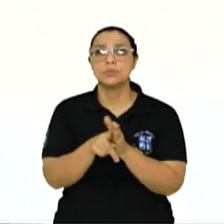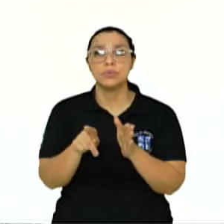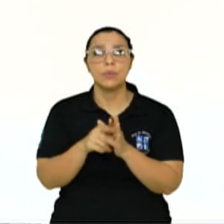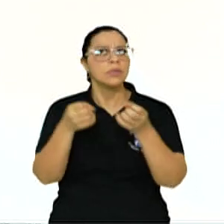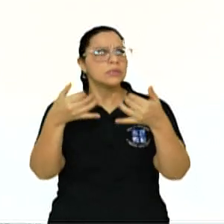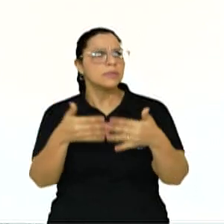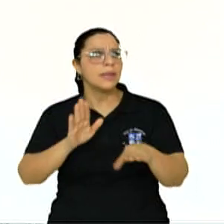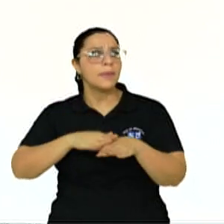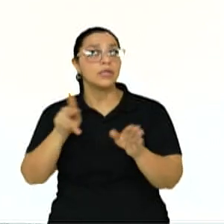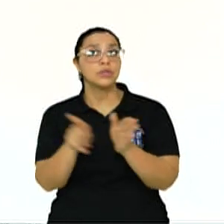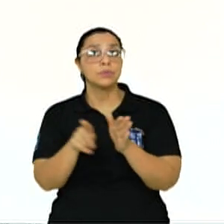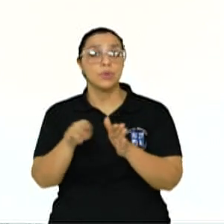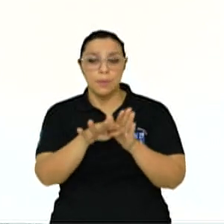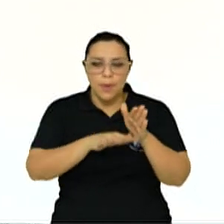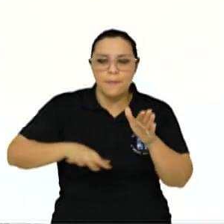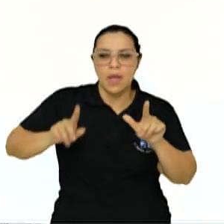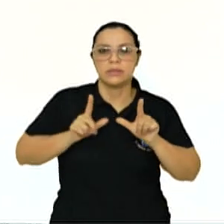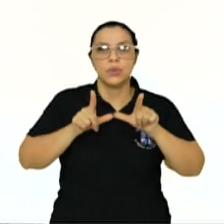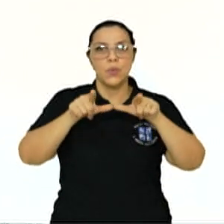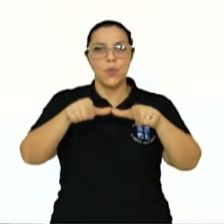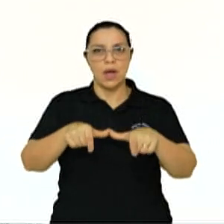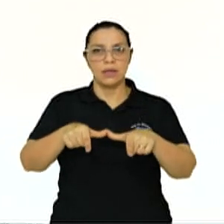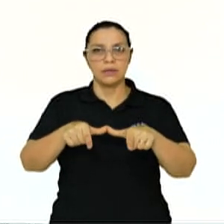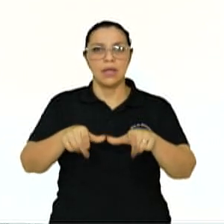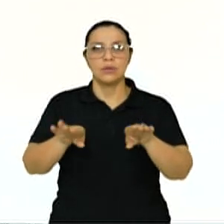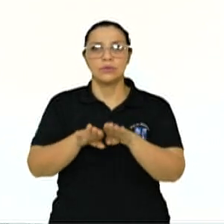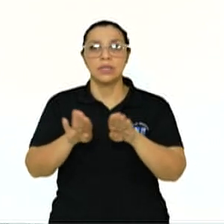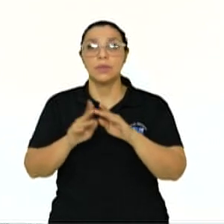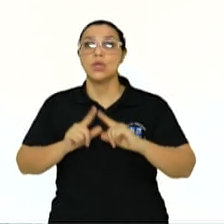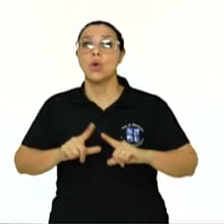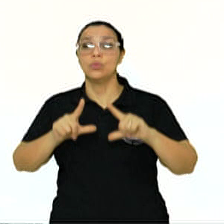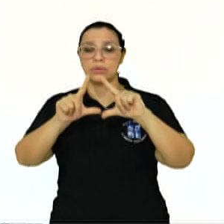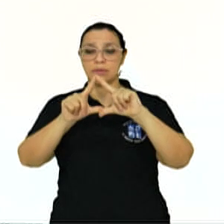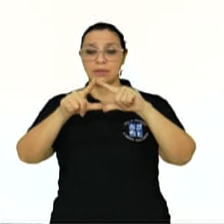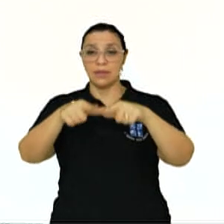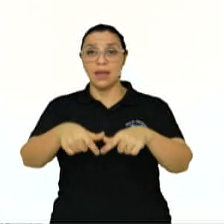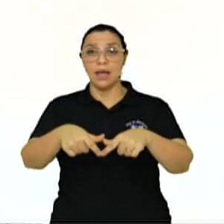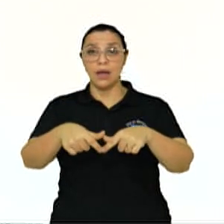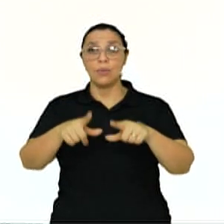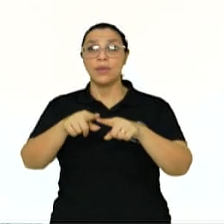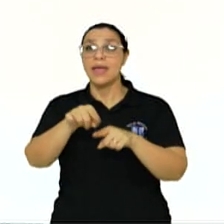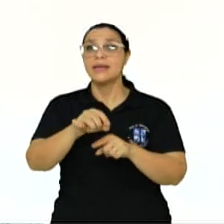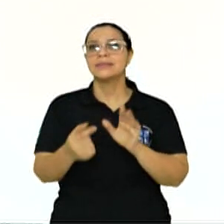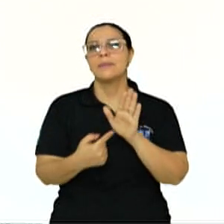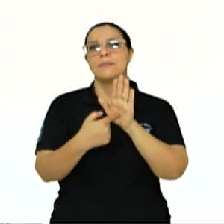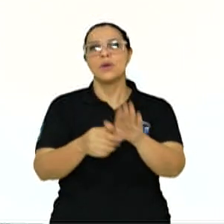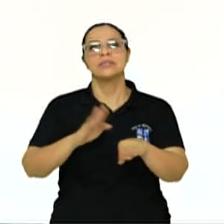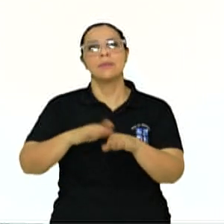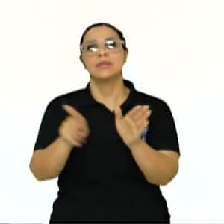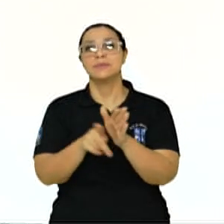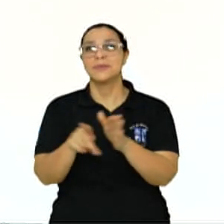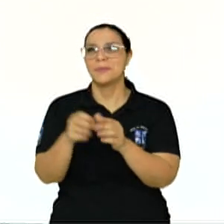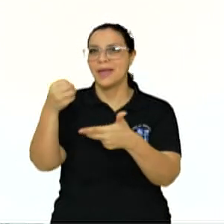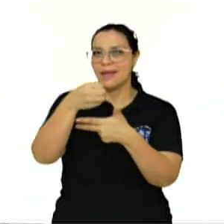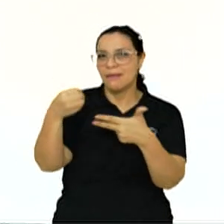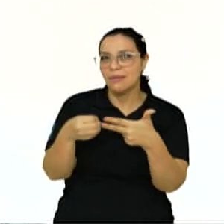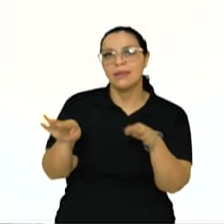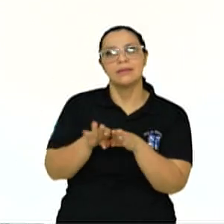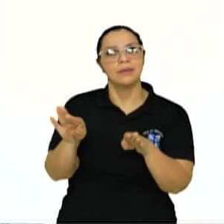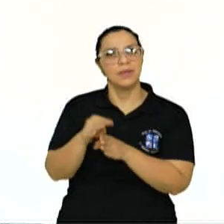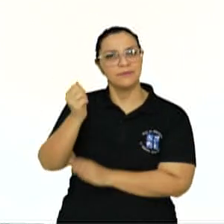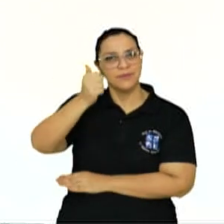pegando mais na pirâmide de base quadrada e na pirâmide de base triangular? Porque são as que mais aparecem em testes de Enem de